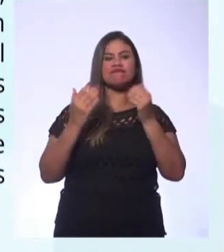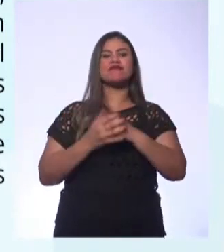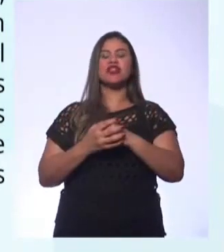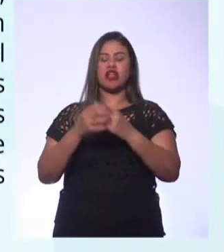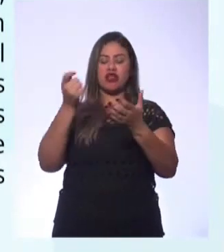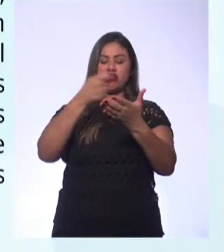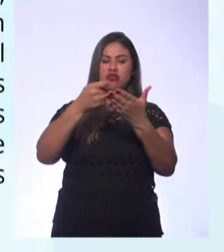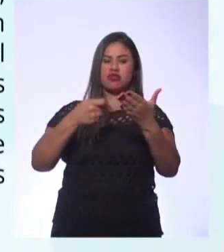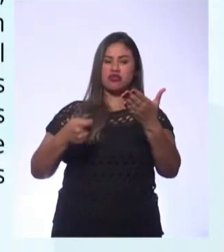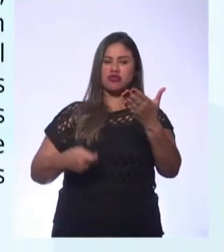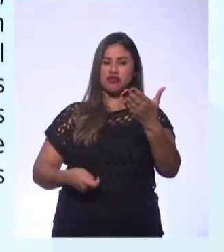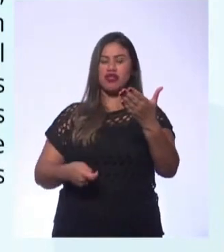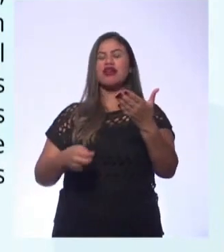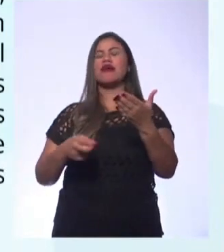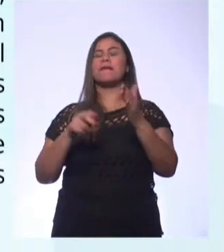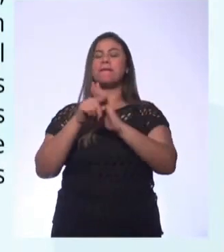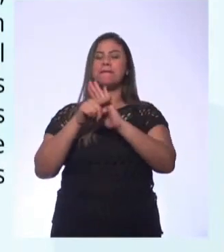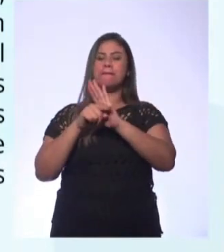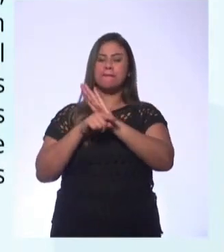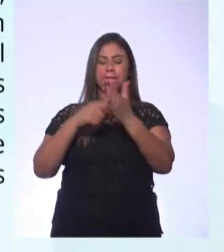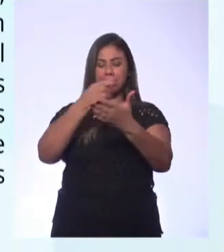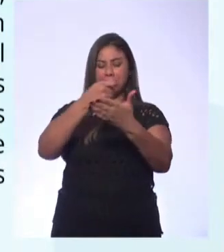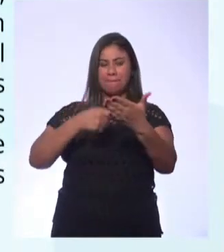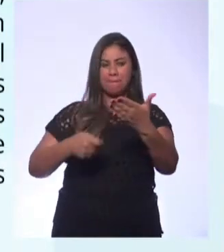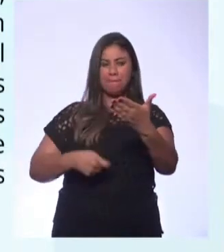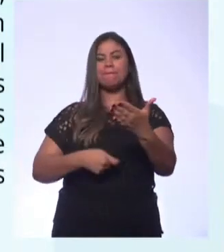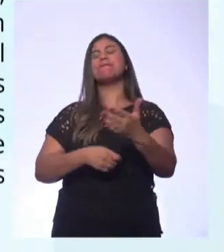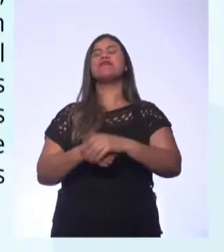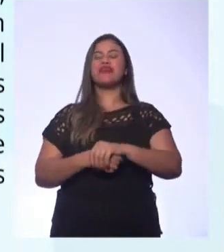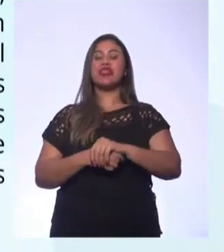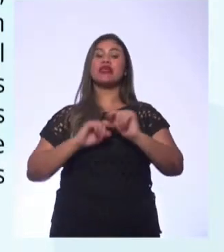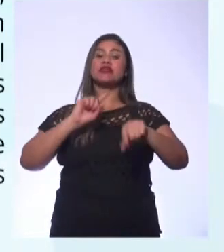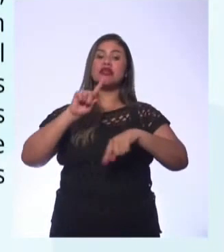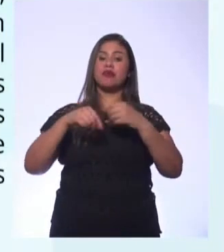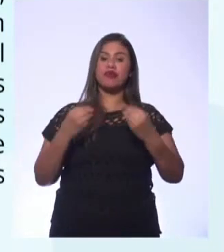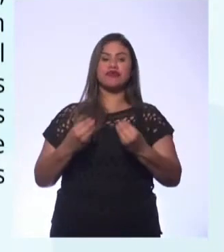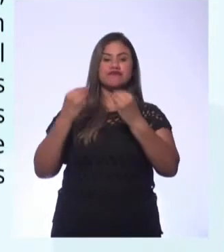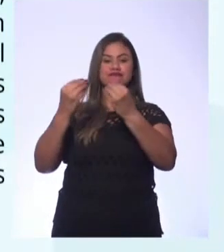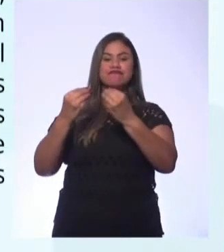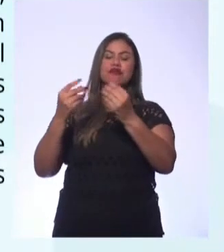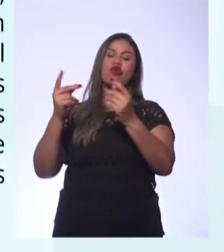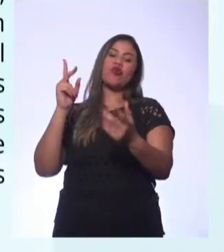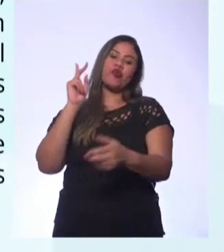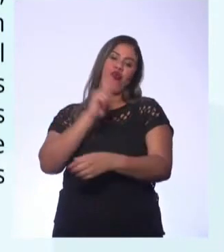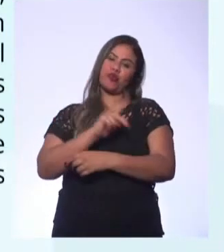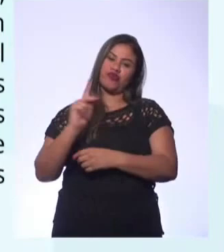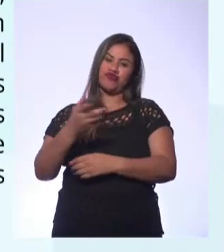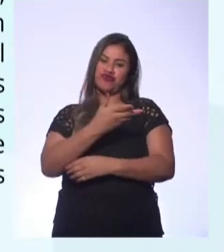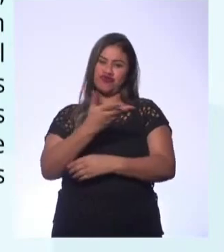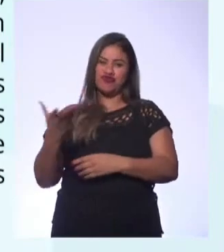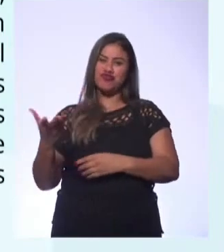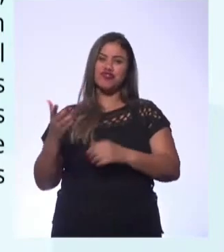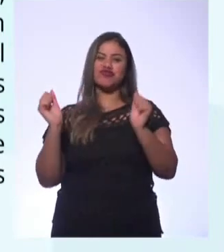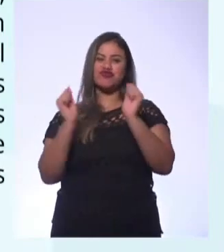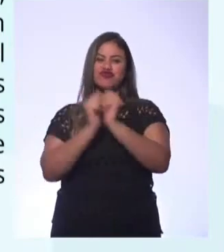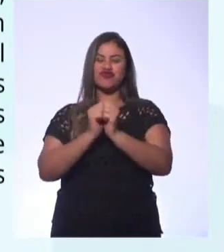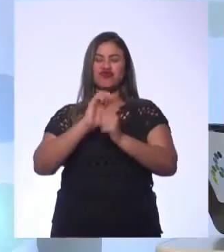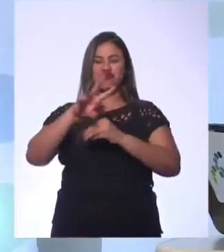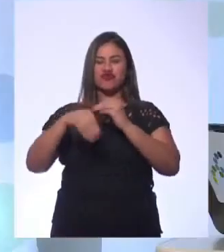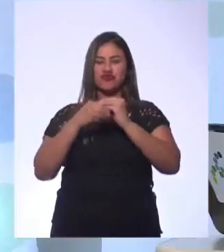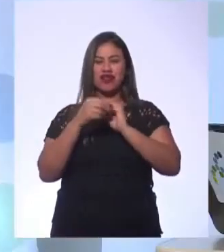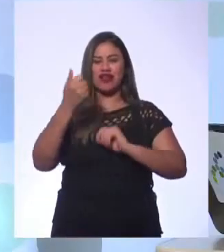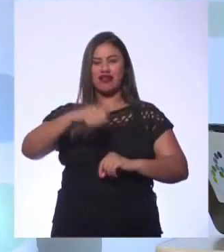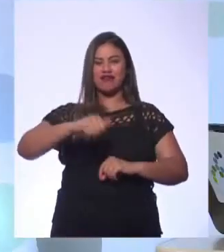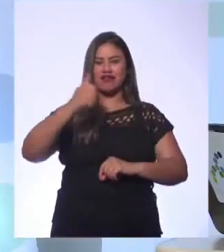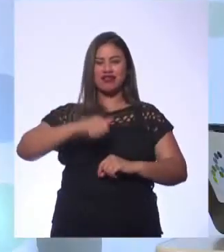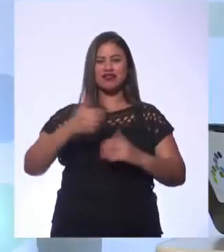anotando o resultado das pesquisas em seu caderno. E claro, né, posteriormente, entregando aí para os professores de vocês como mais um subsídio para avaliação